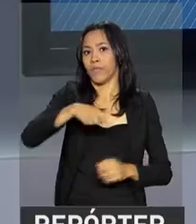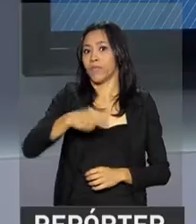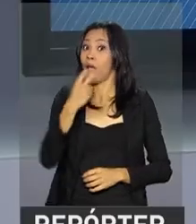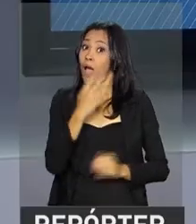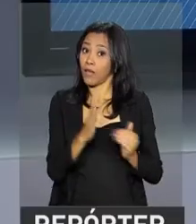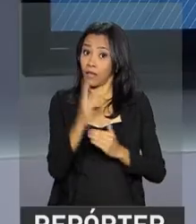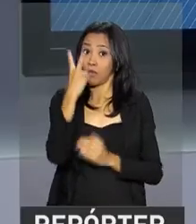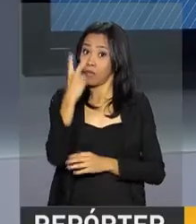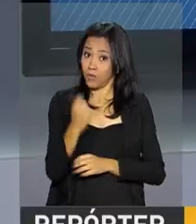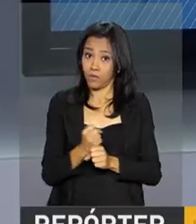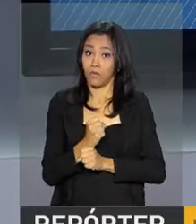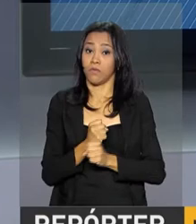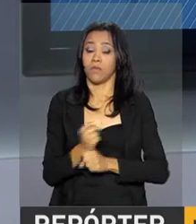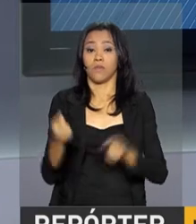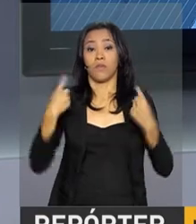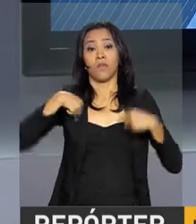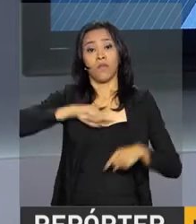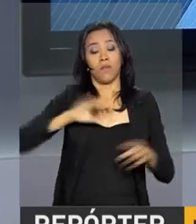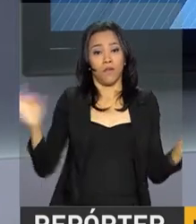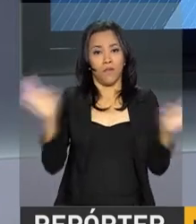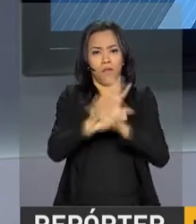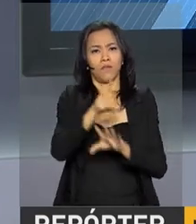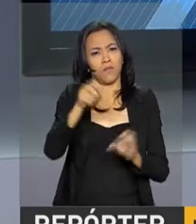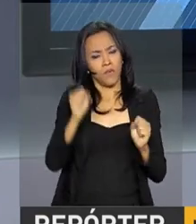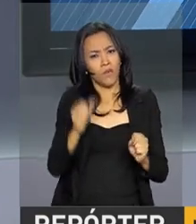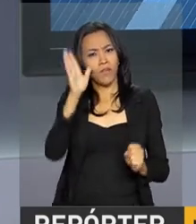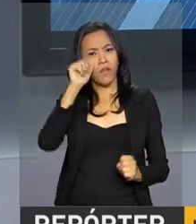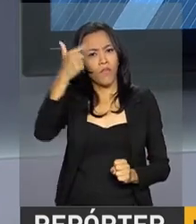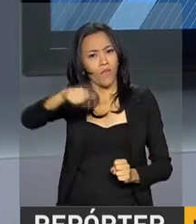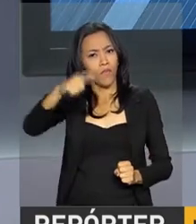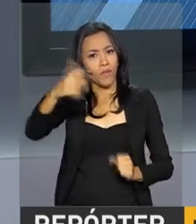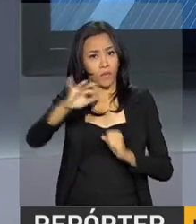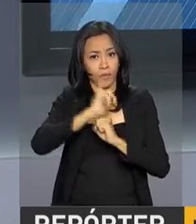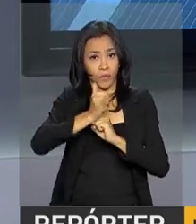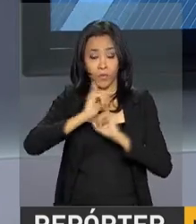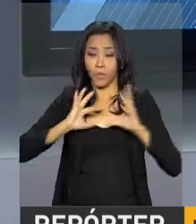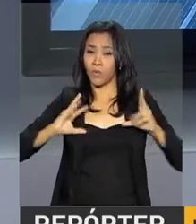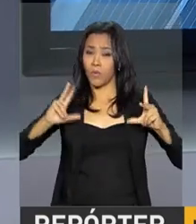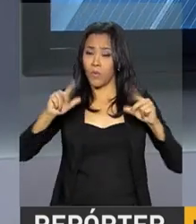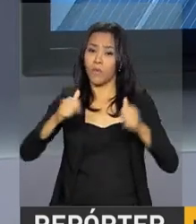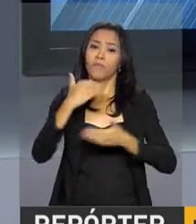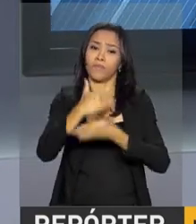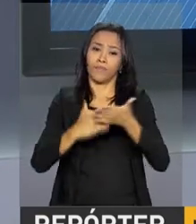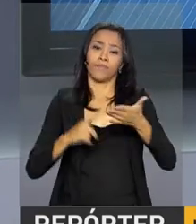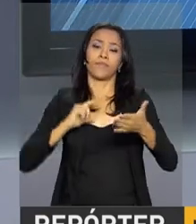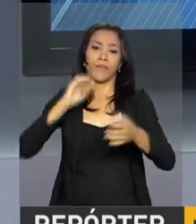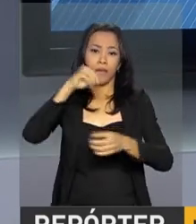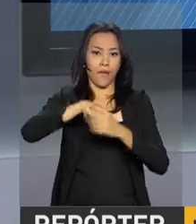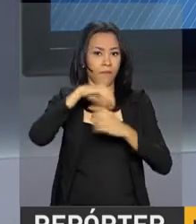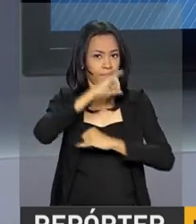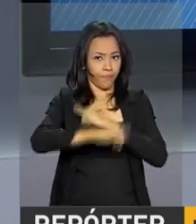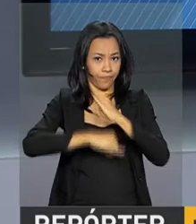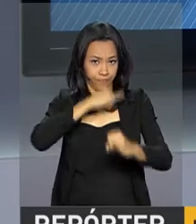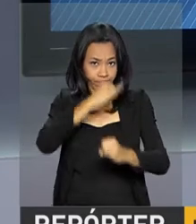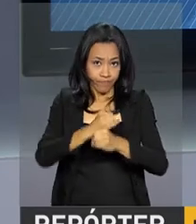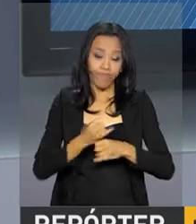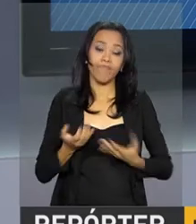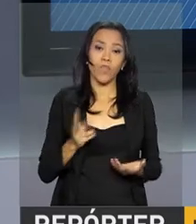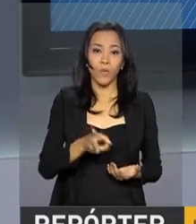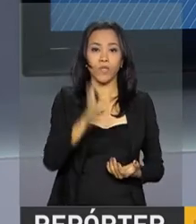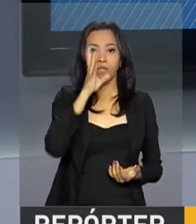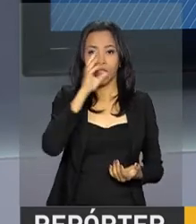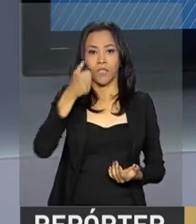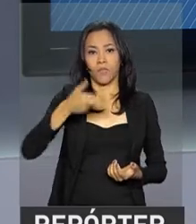nós ficamos por aqui você pode rever as reportagens no youtube e toda a nossa programação também está na página da nbr na internet